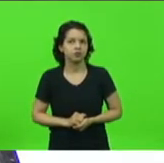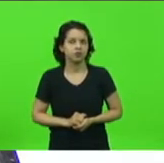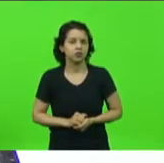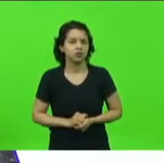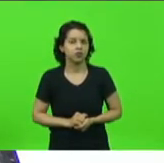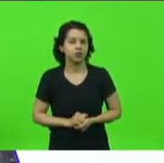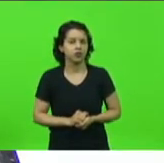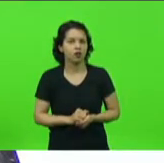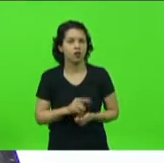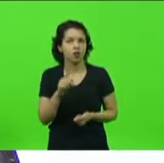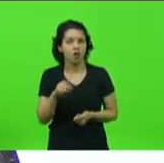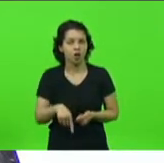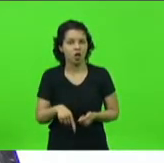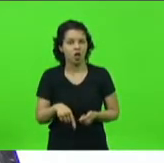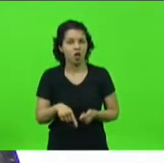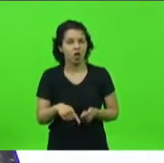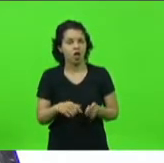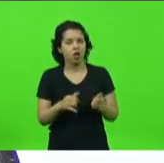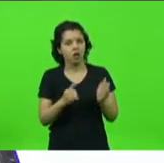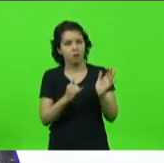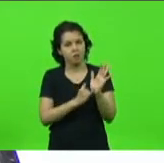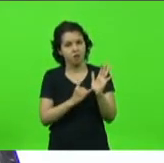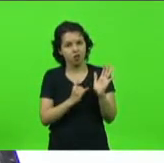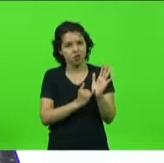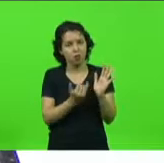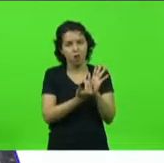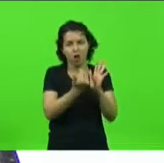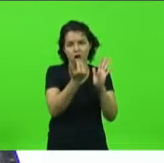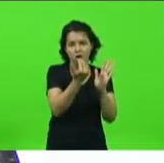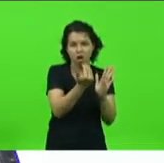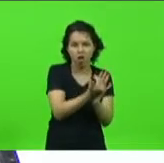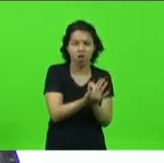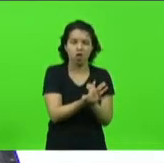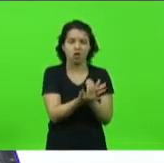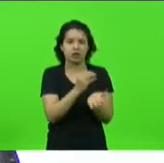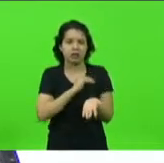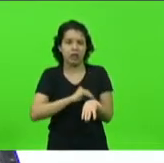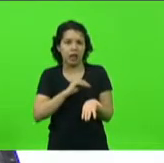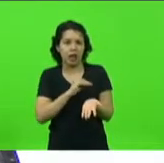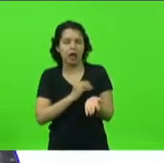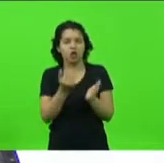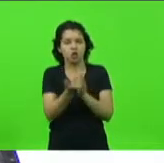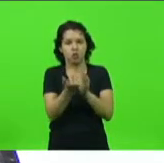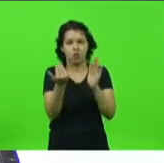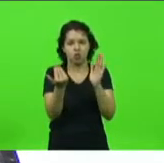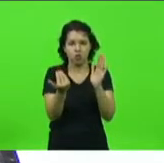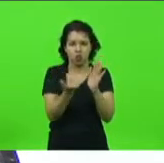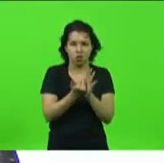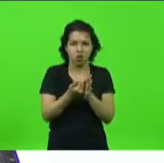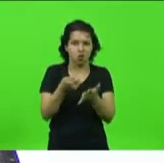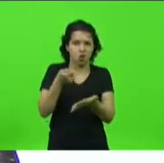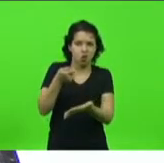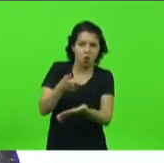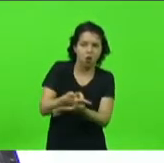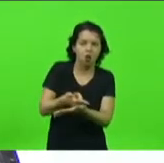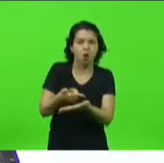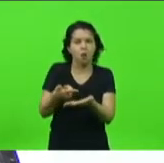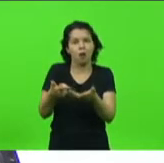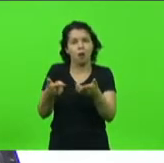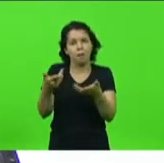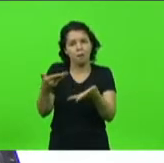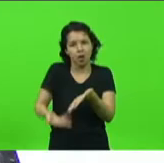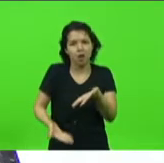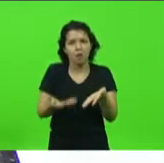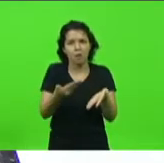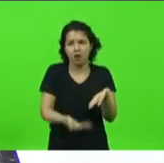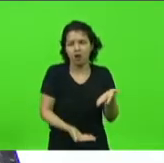deflação, né, dos salários, perda da capacidade de investimento, de compra, de aquisição. E todos os